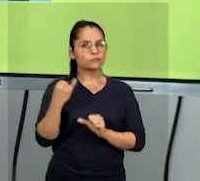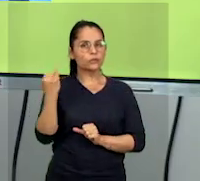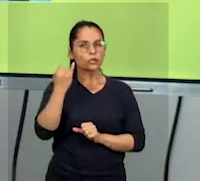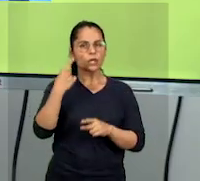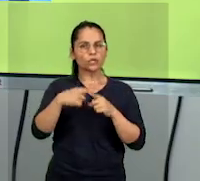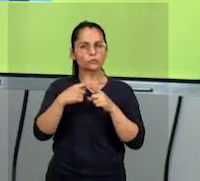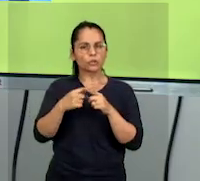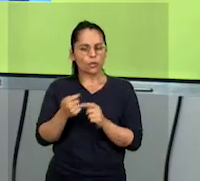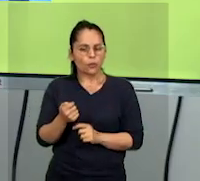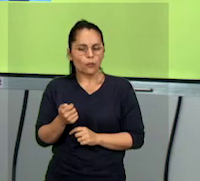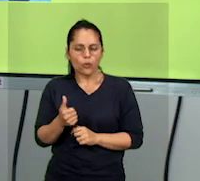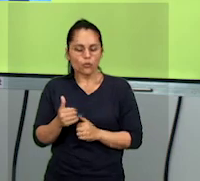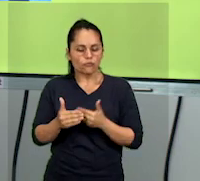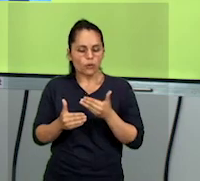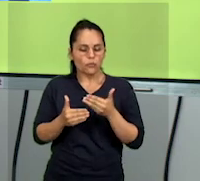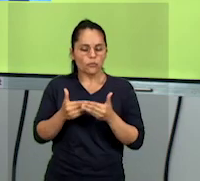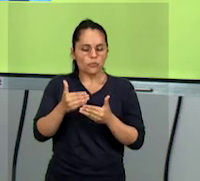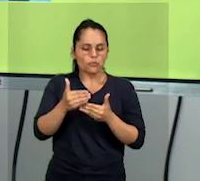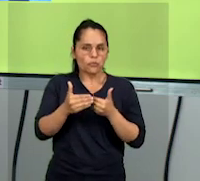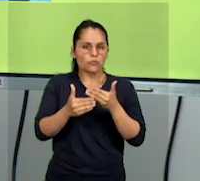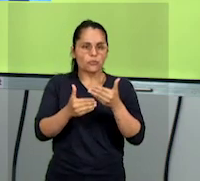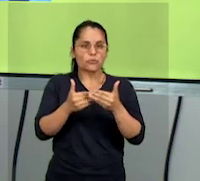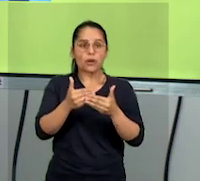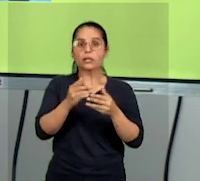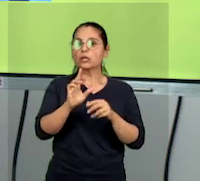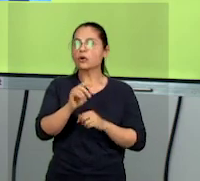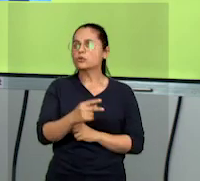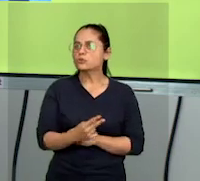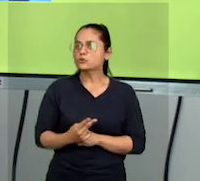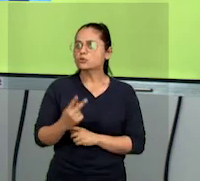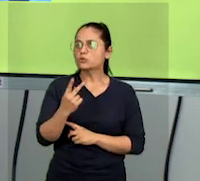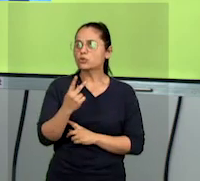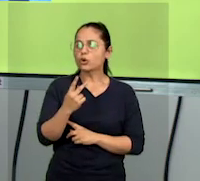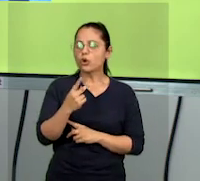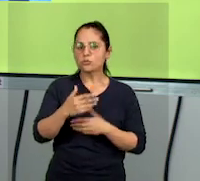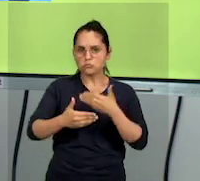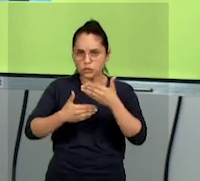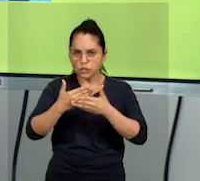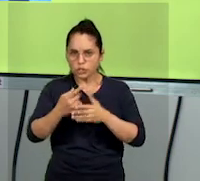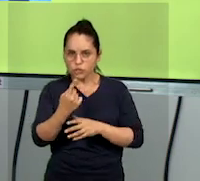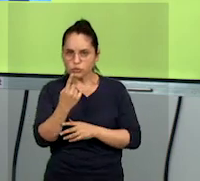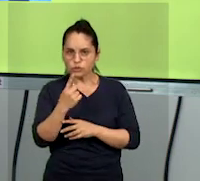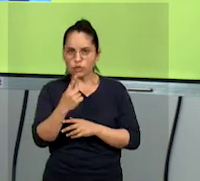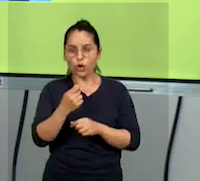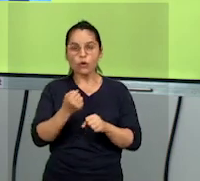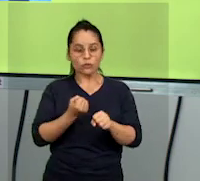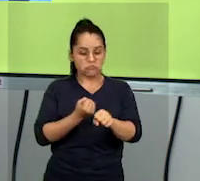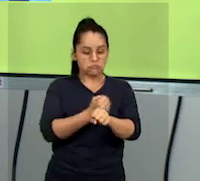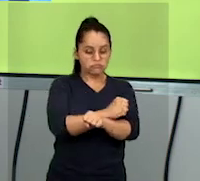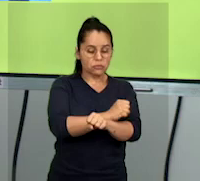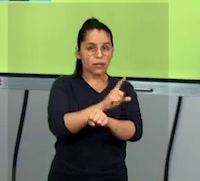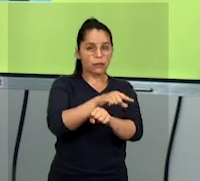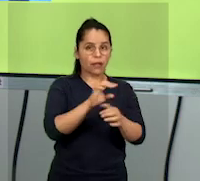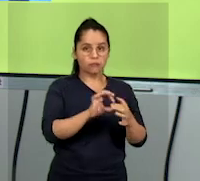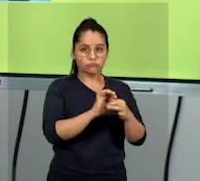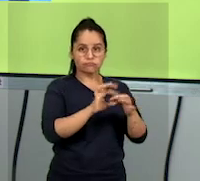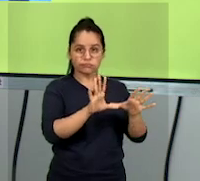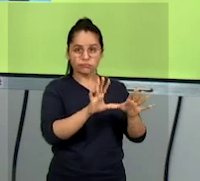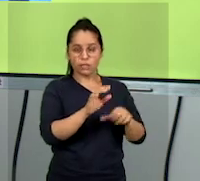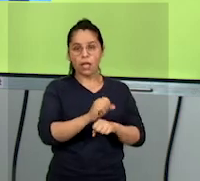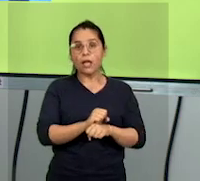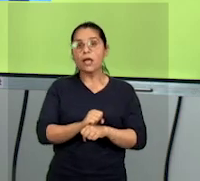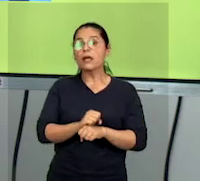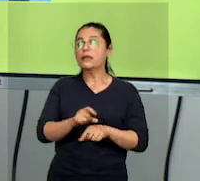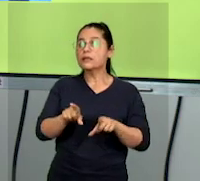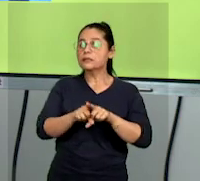acontecendo aos poucos. E aí são 2 processos em um só: o processo de abolição da escravidão e o processo